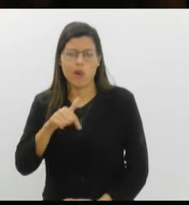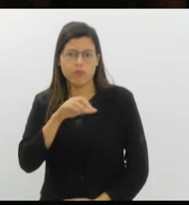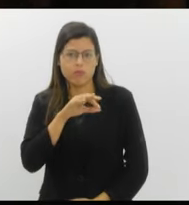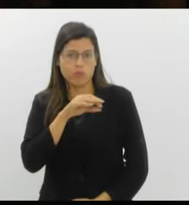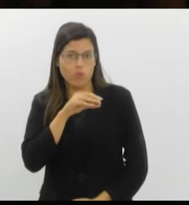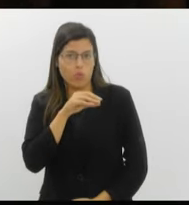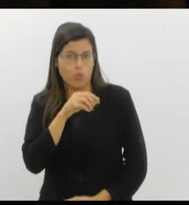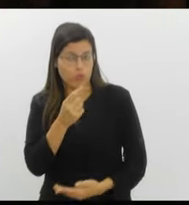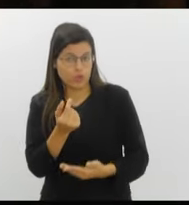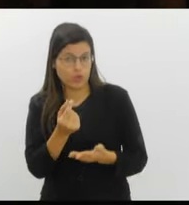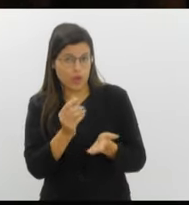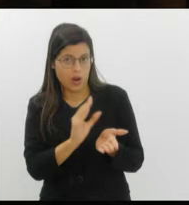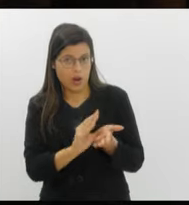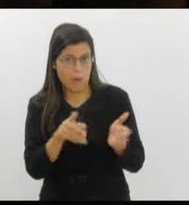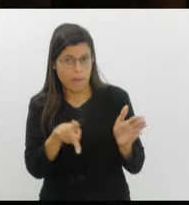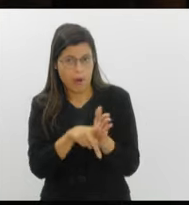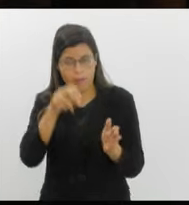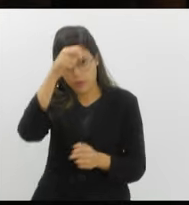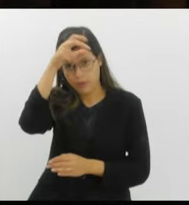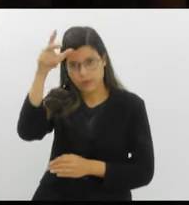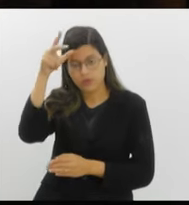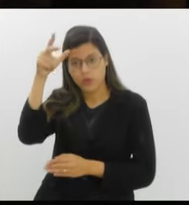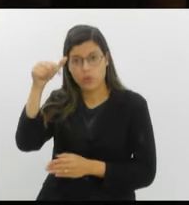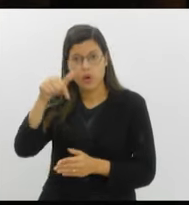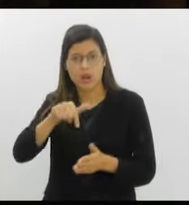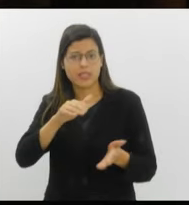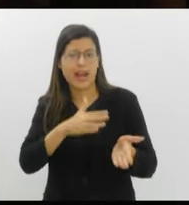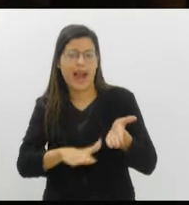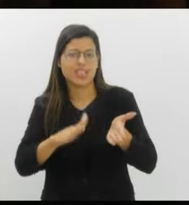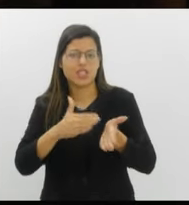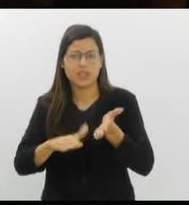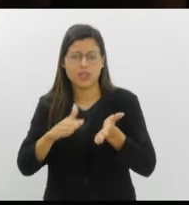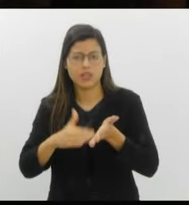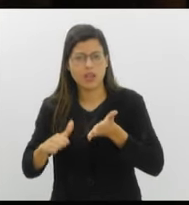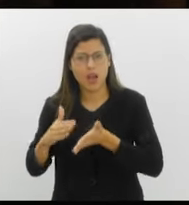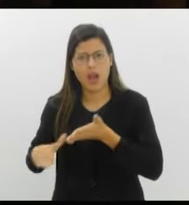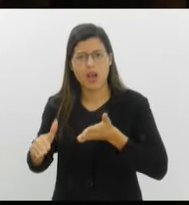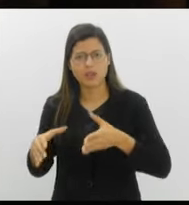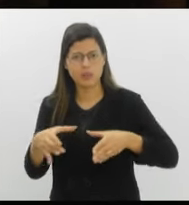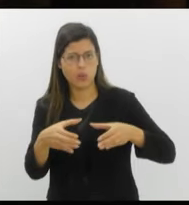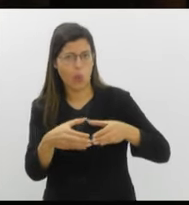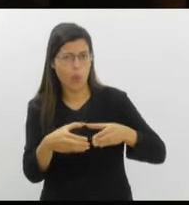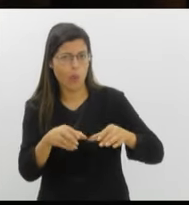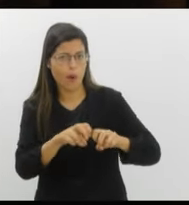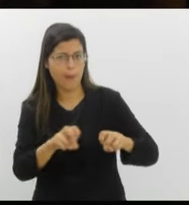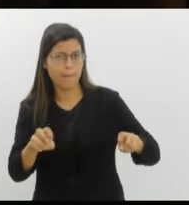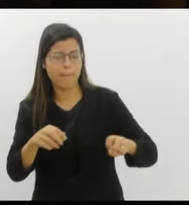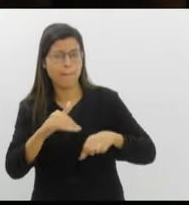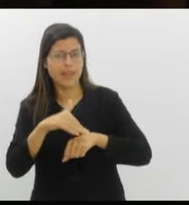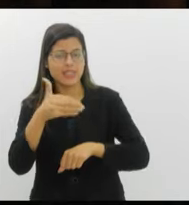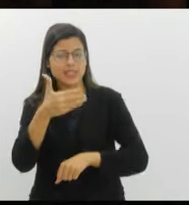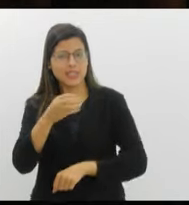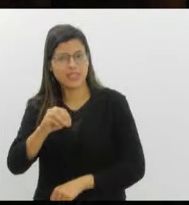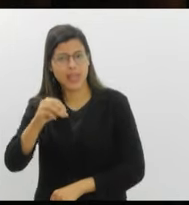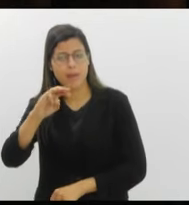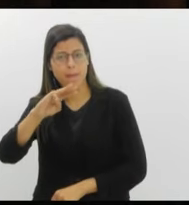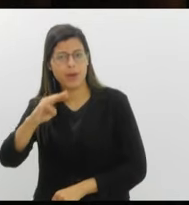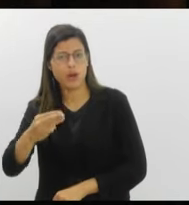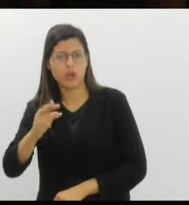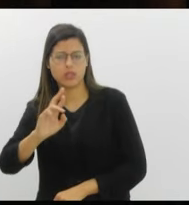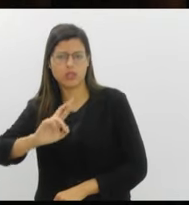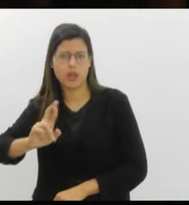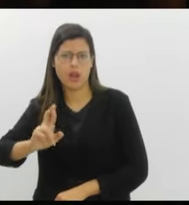Aliás, essa ele só sabe gastar. O seu gabinete gastou mais de 100 milhões de reais em